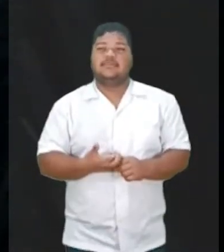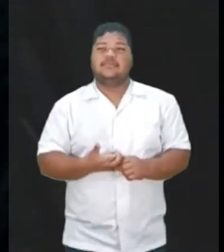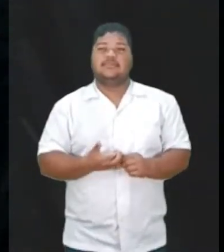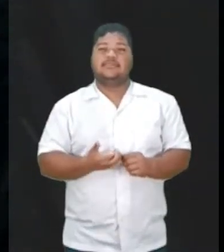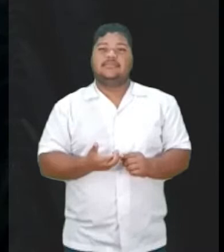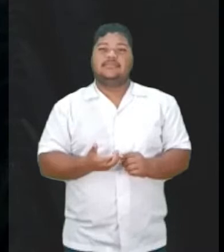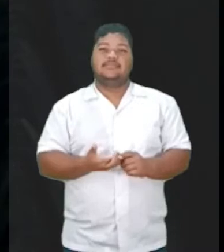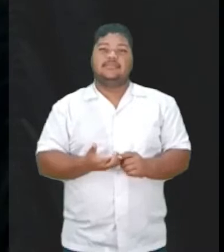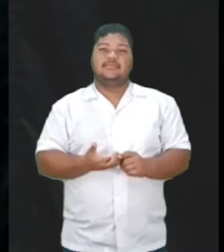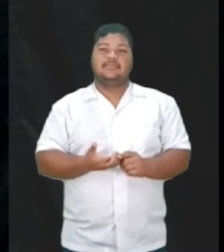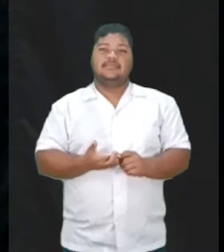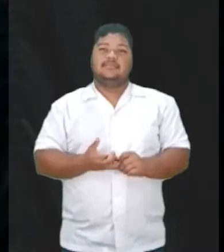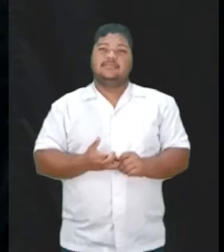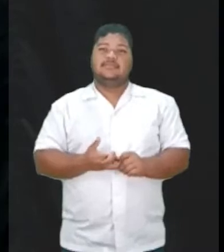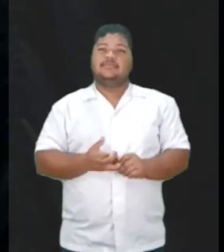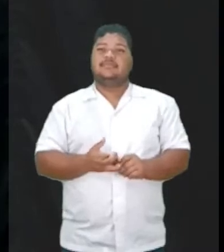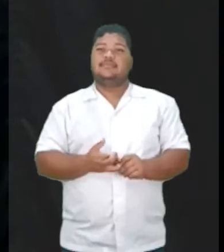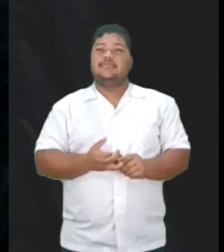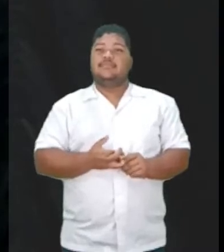Adivinha?